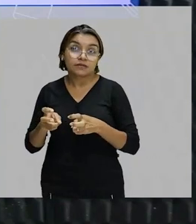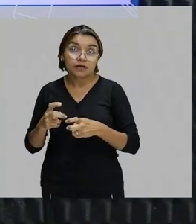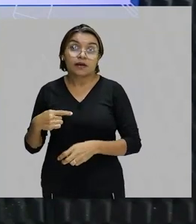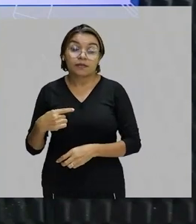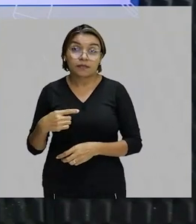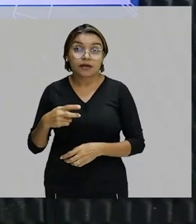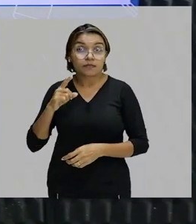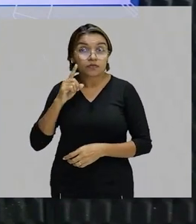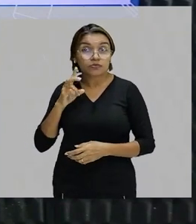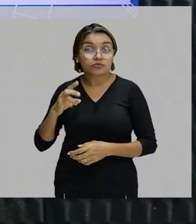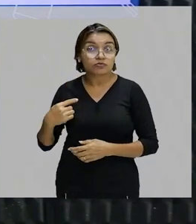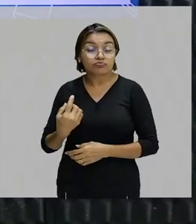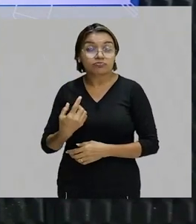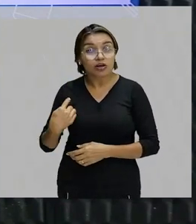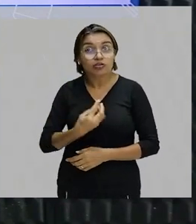dia